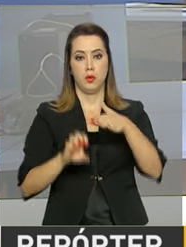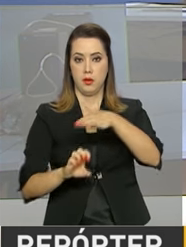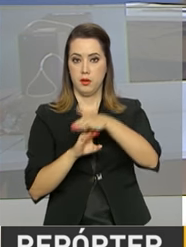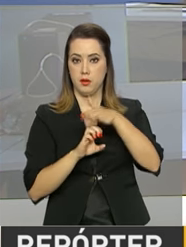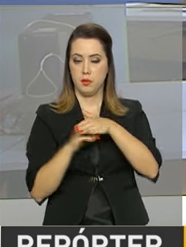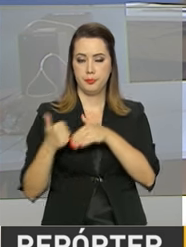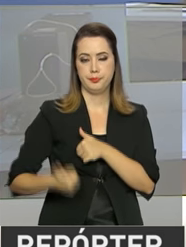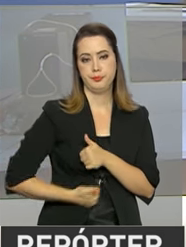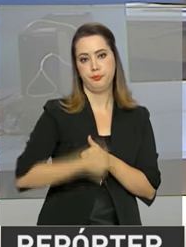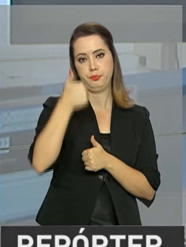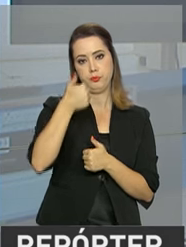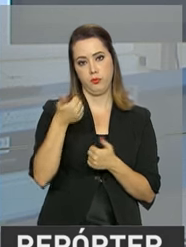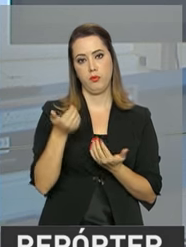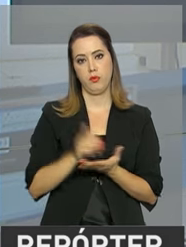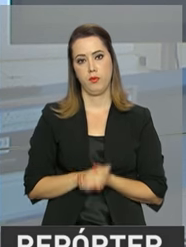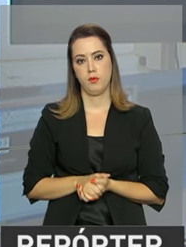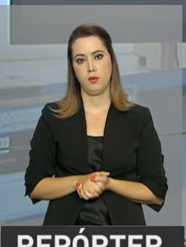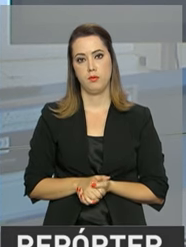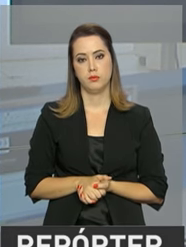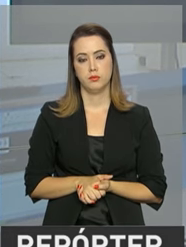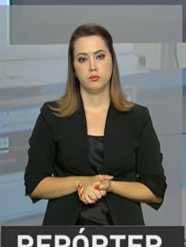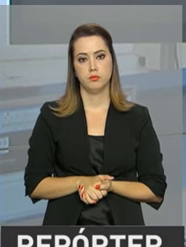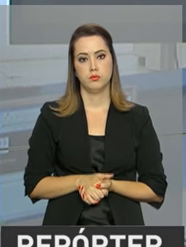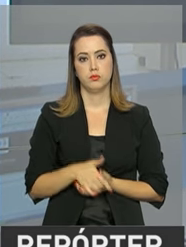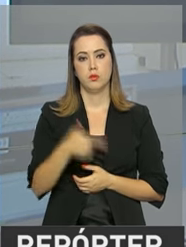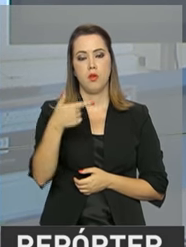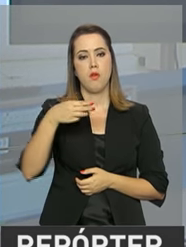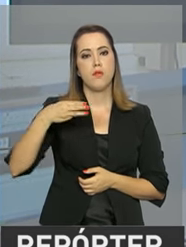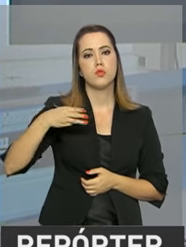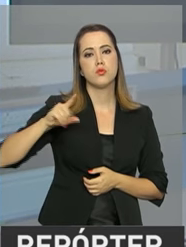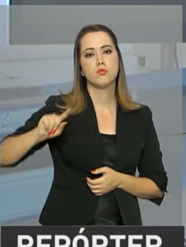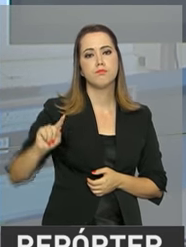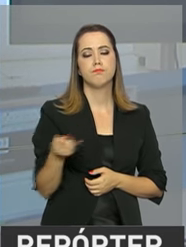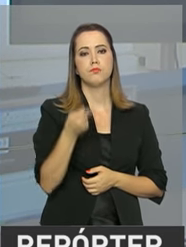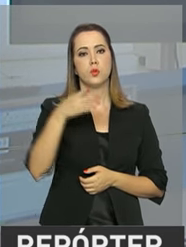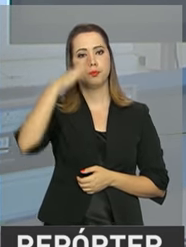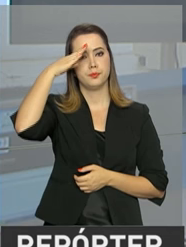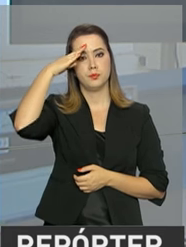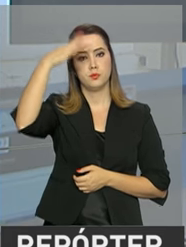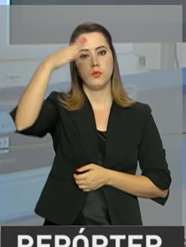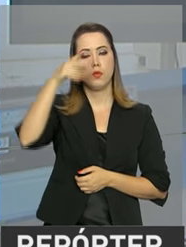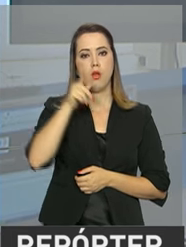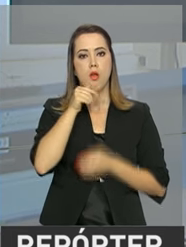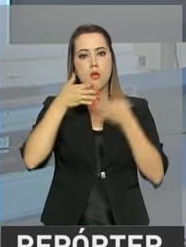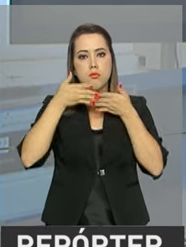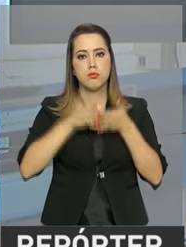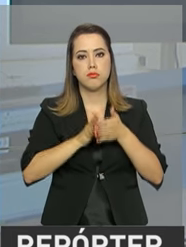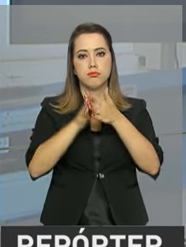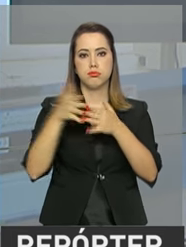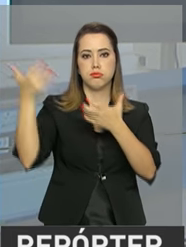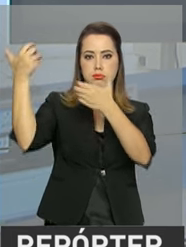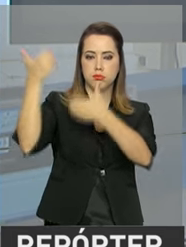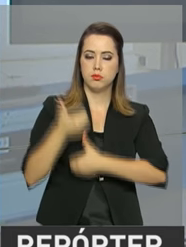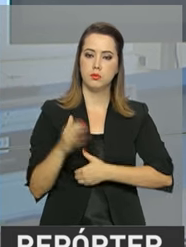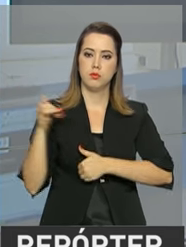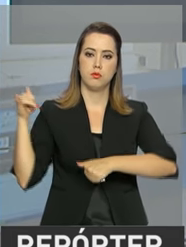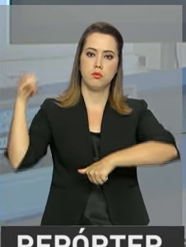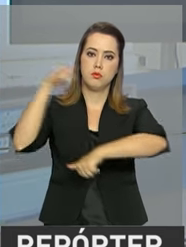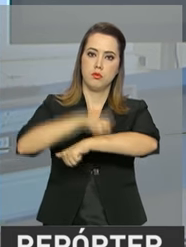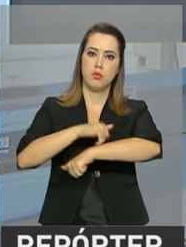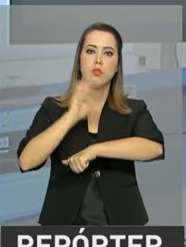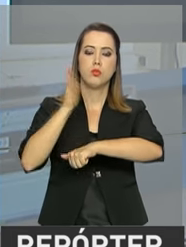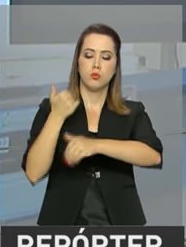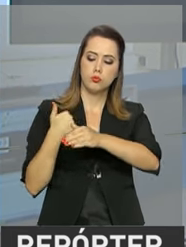alcançar melhorias. 23 mil representantes da Marinha, Exército e Aeronáutica vão continuar no trabalho